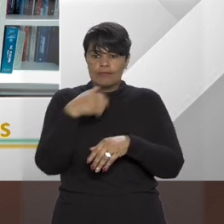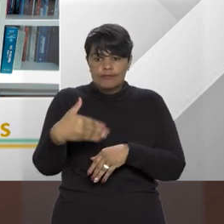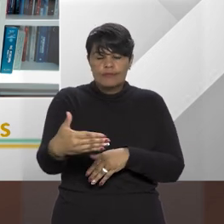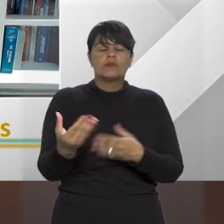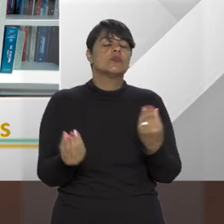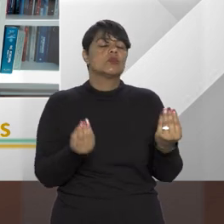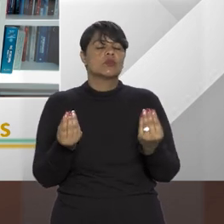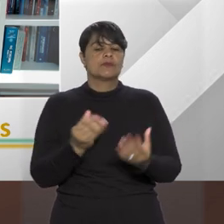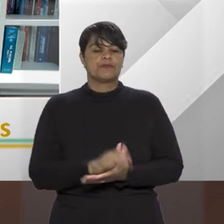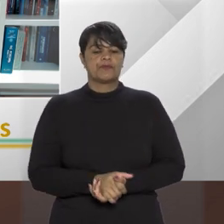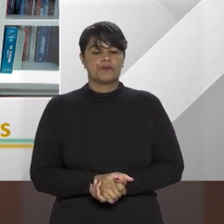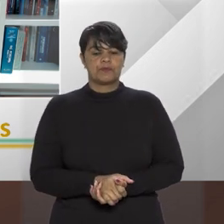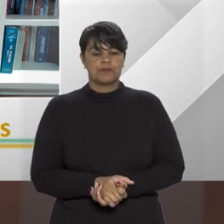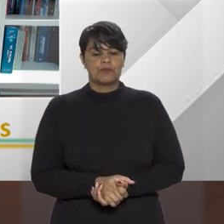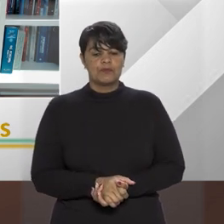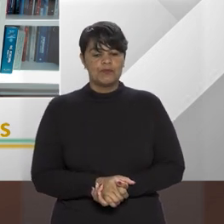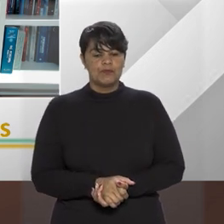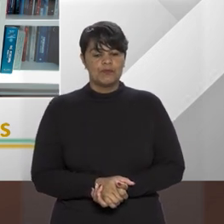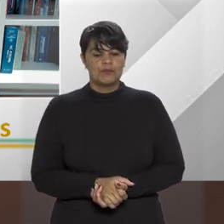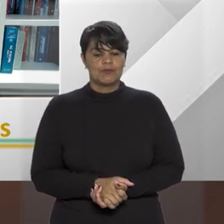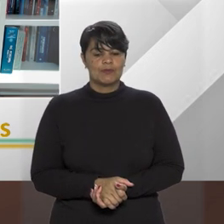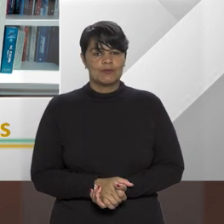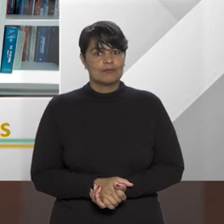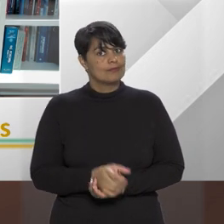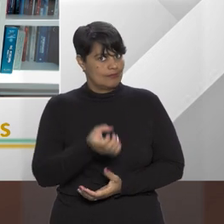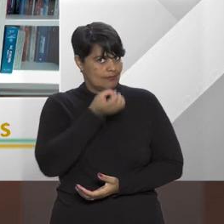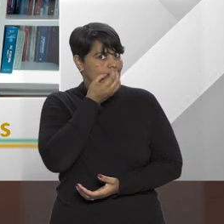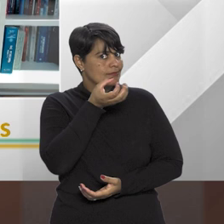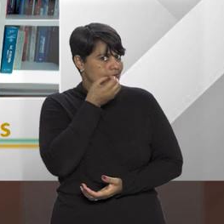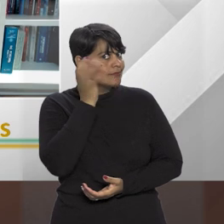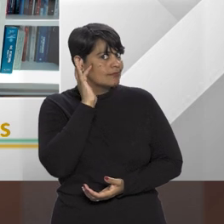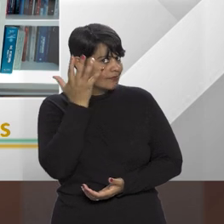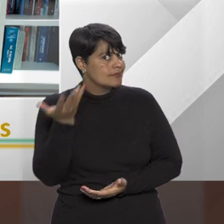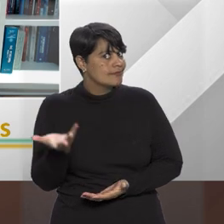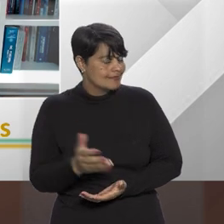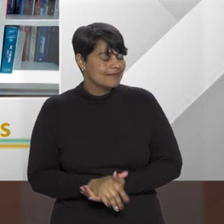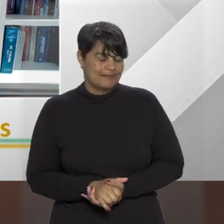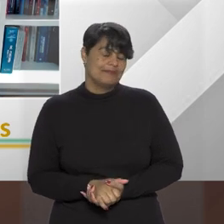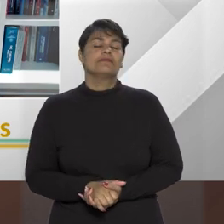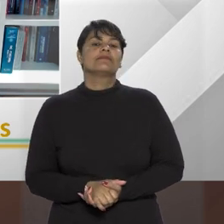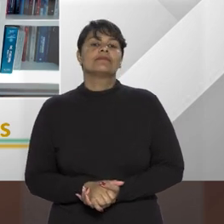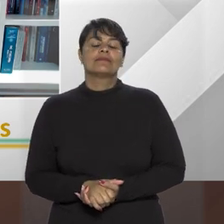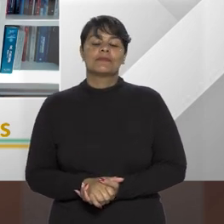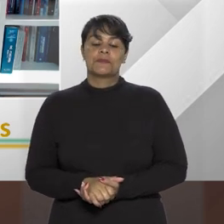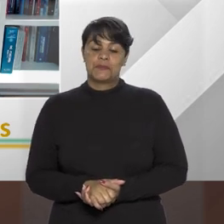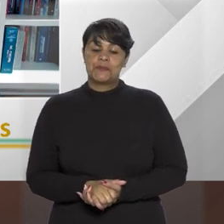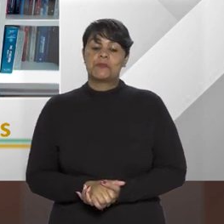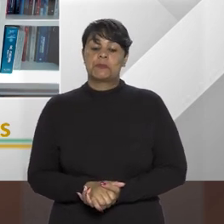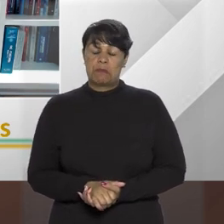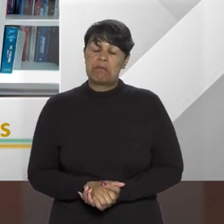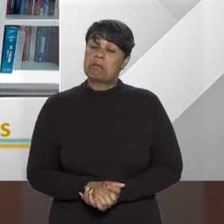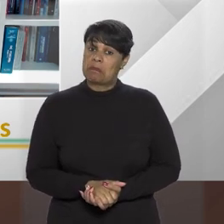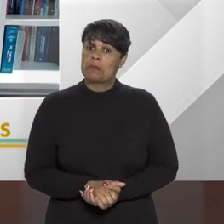né? Vamos lá. Um dos principais instrumentos